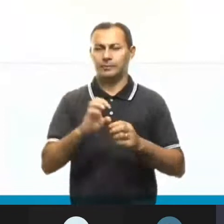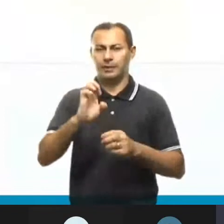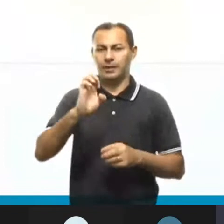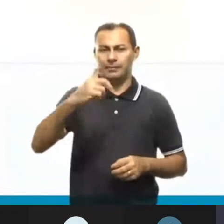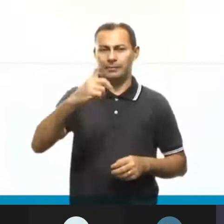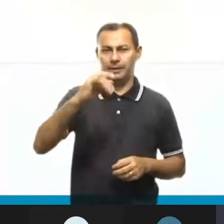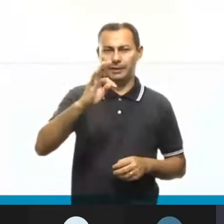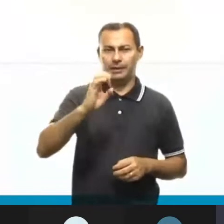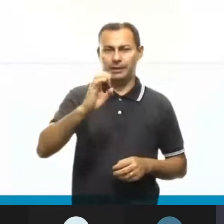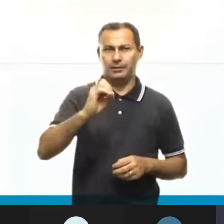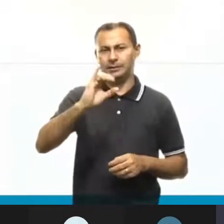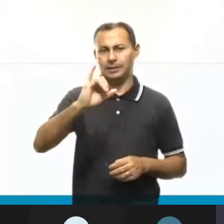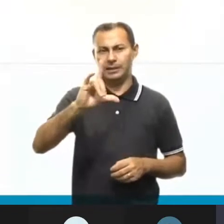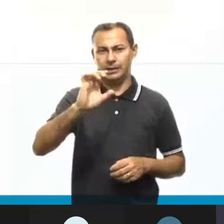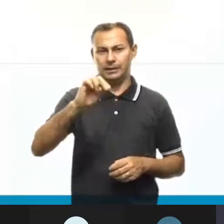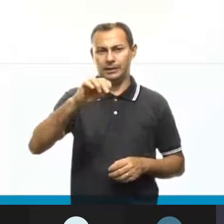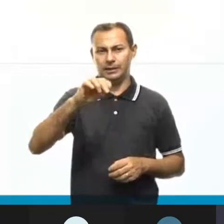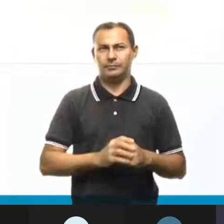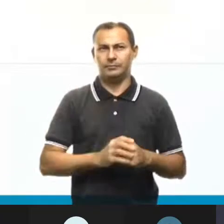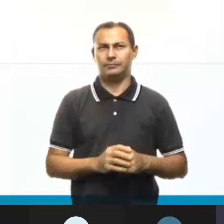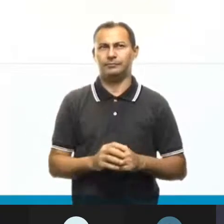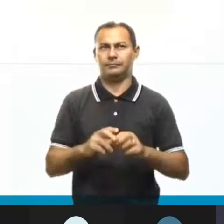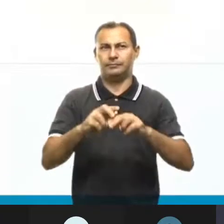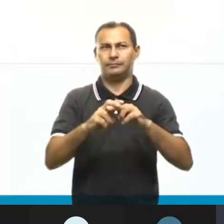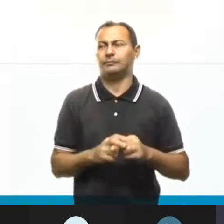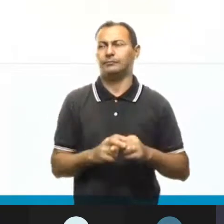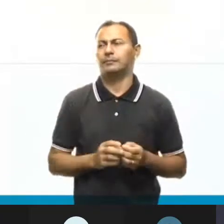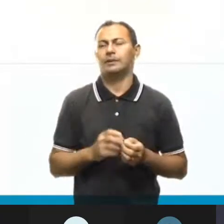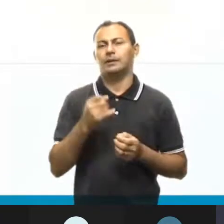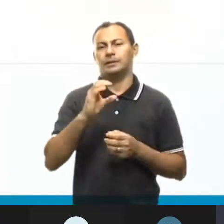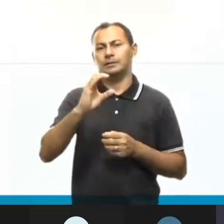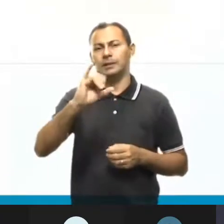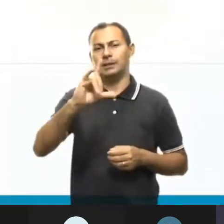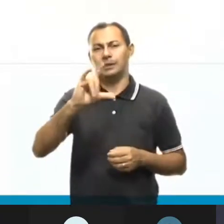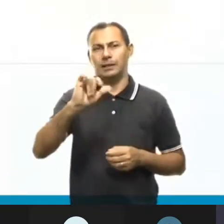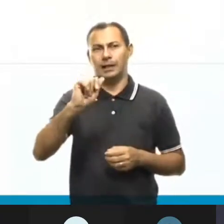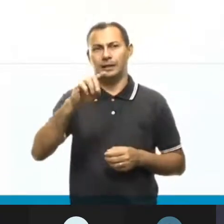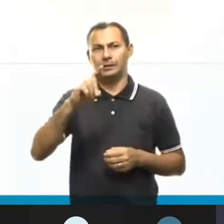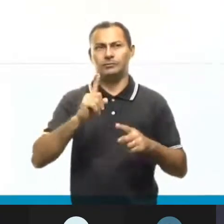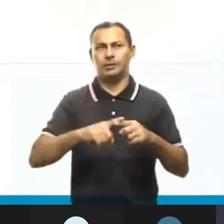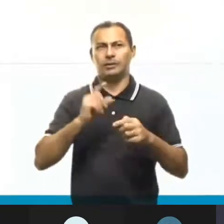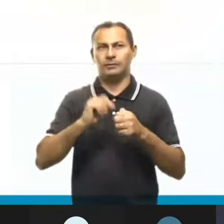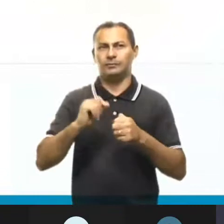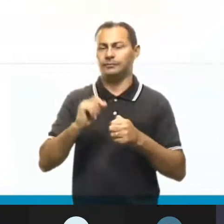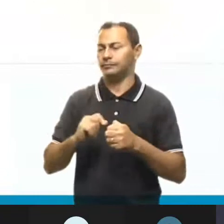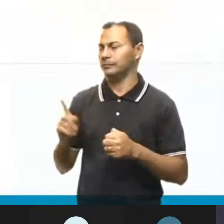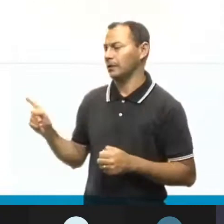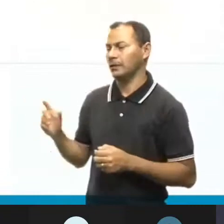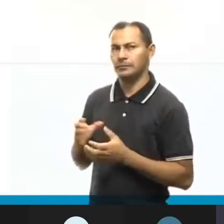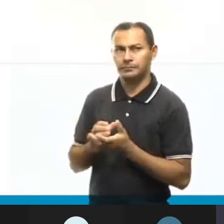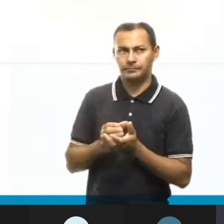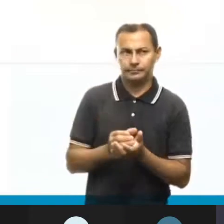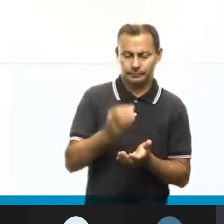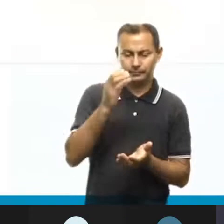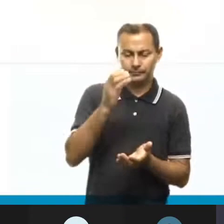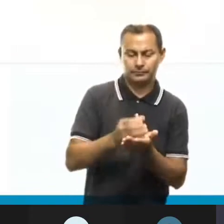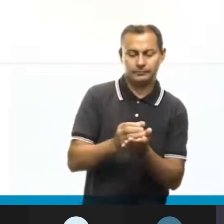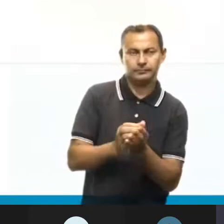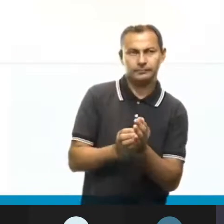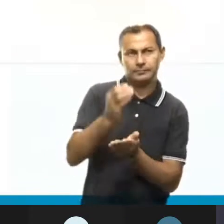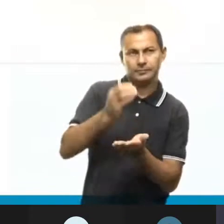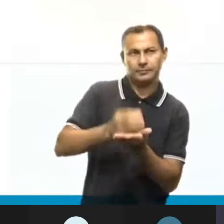como epitélio cilíndrico pseudoestratificado ciliado. Cilíndrico, ó, porque ele forma, né, ou cilíndrico